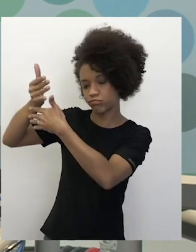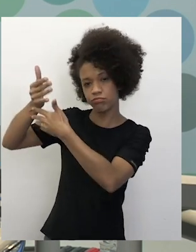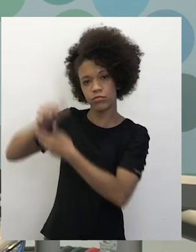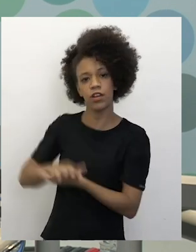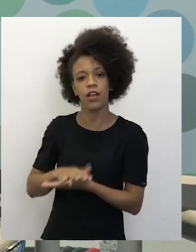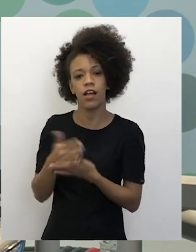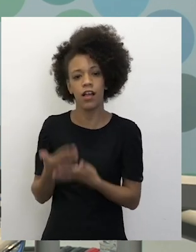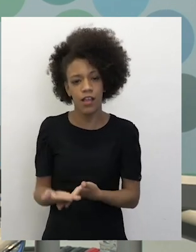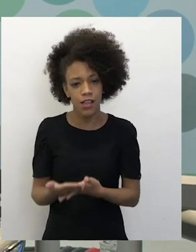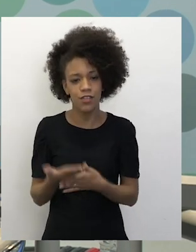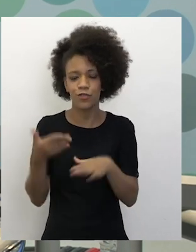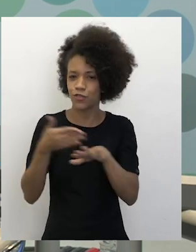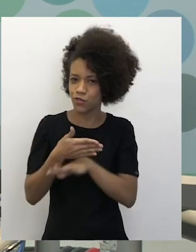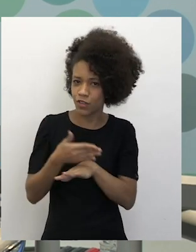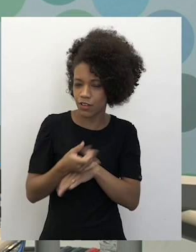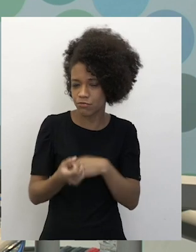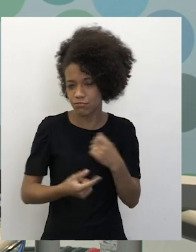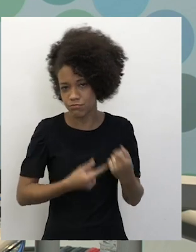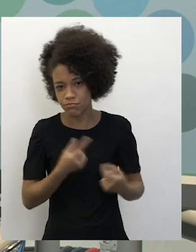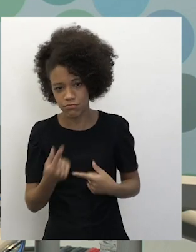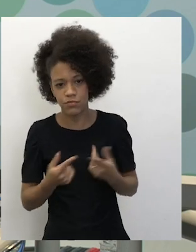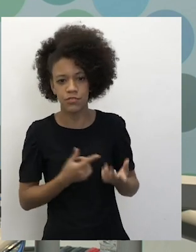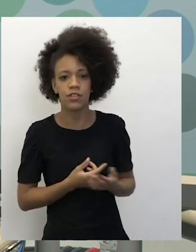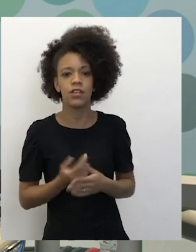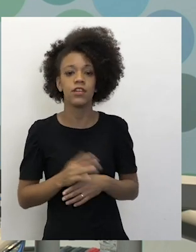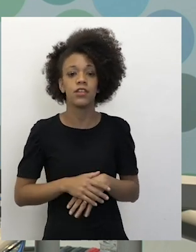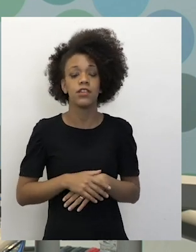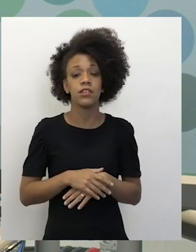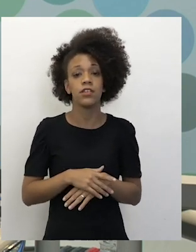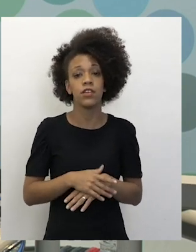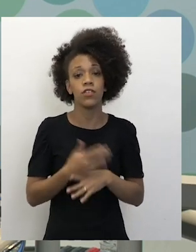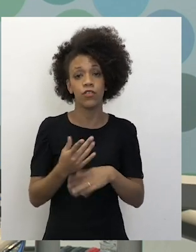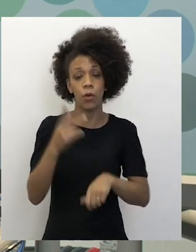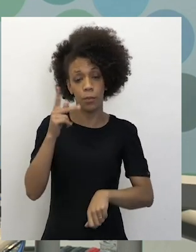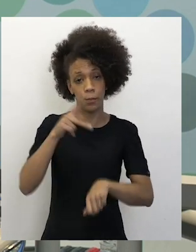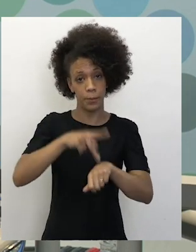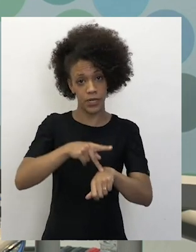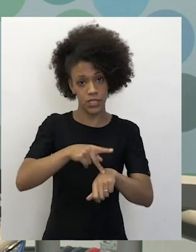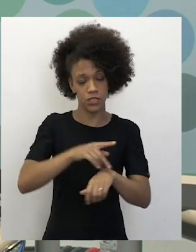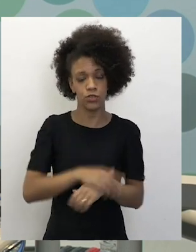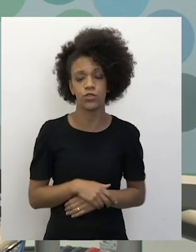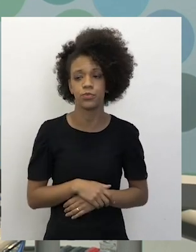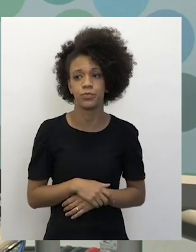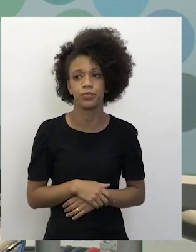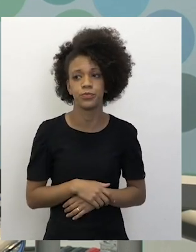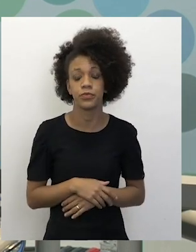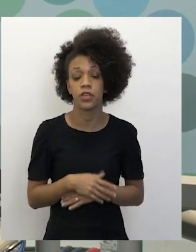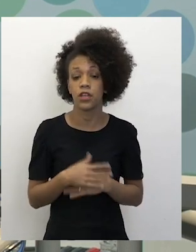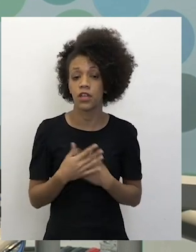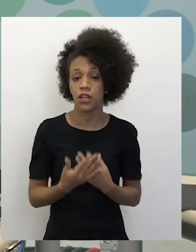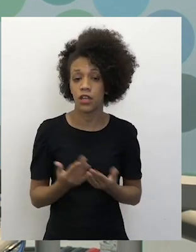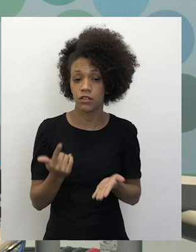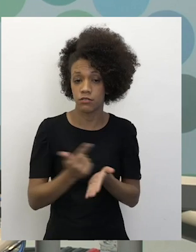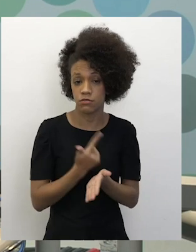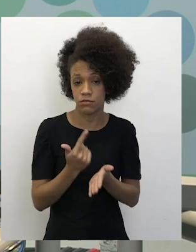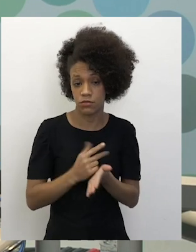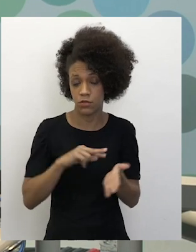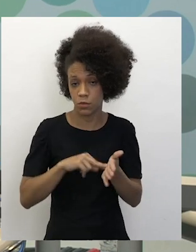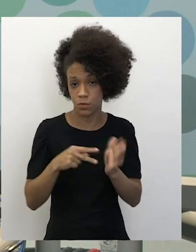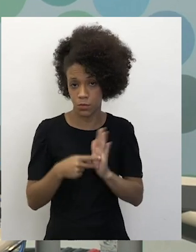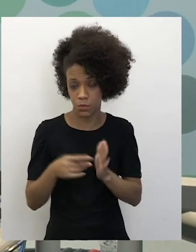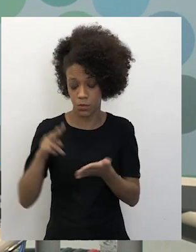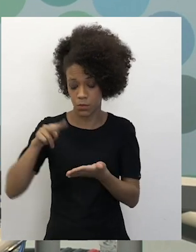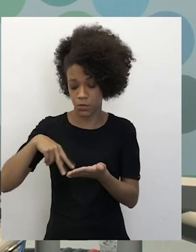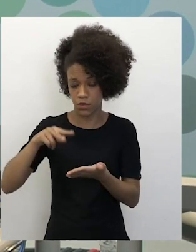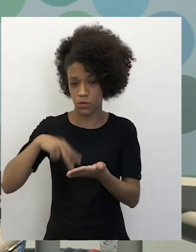chegando acho que eles vão chegando aos poucos né E vão falando aqui presente aí eles vão falando é literatura tem a ver com o ler